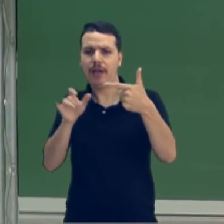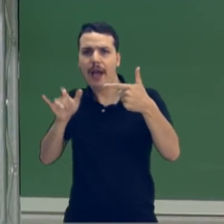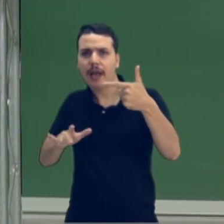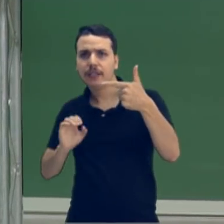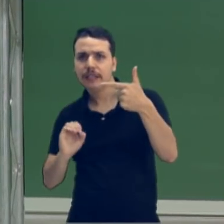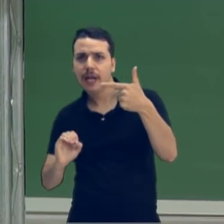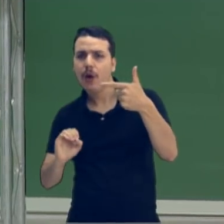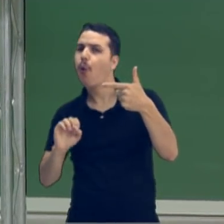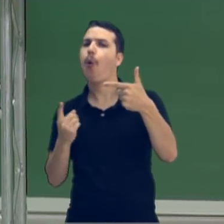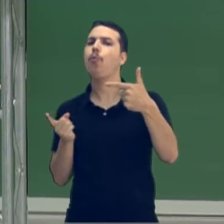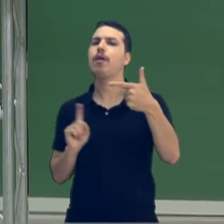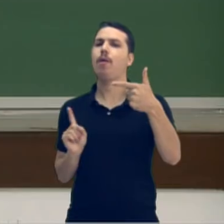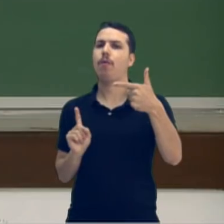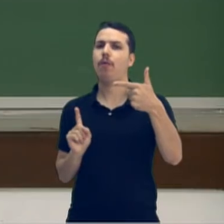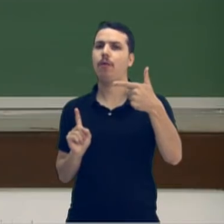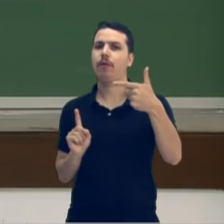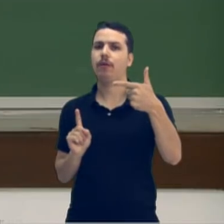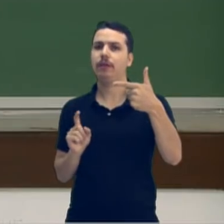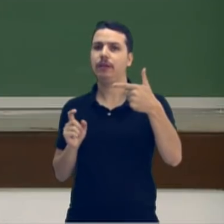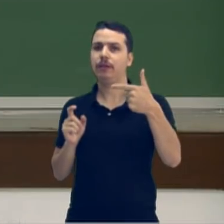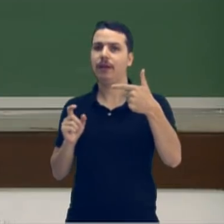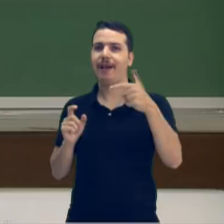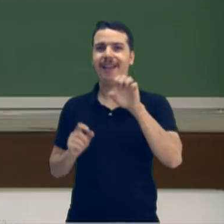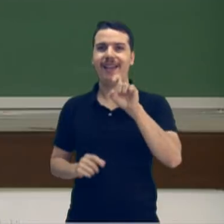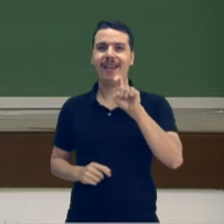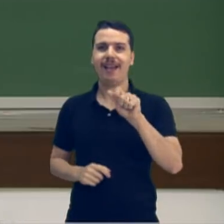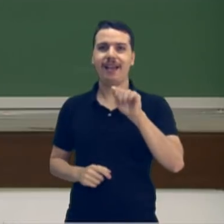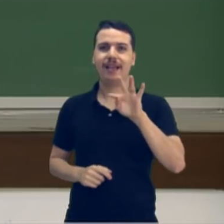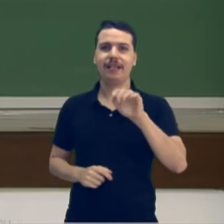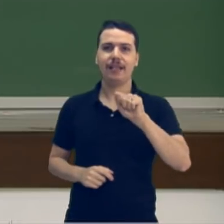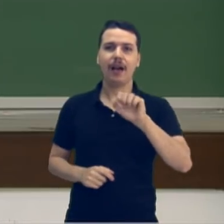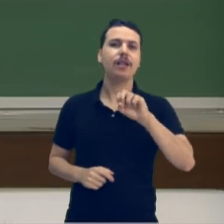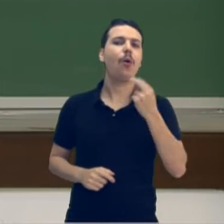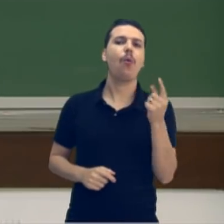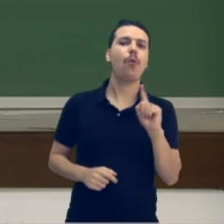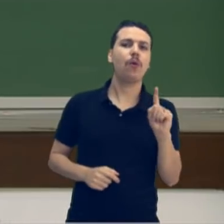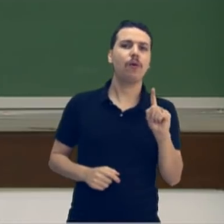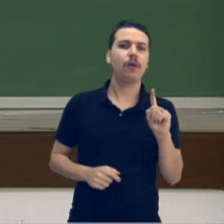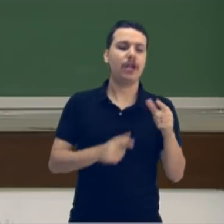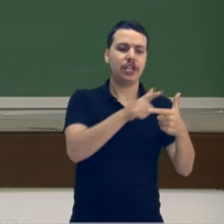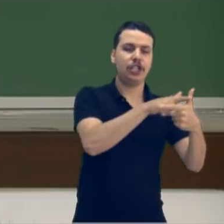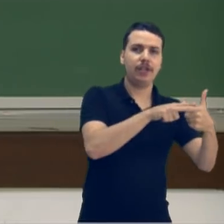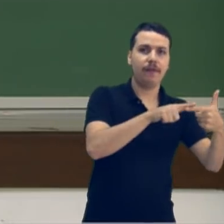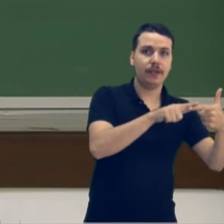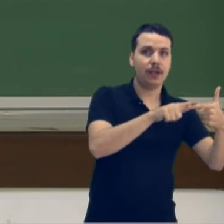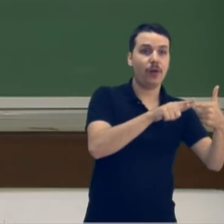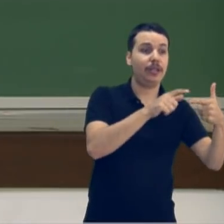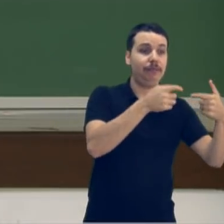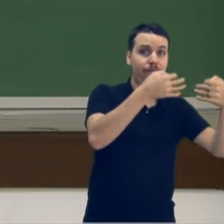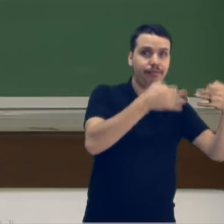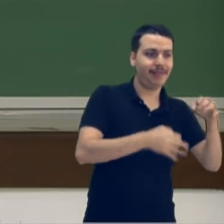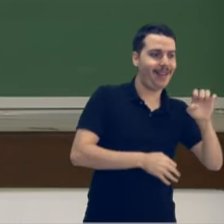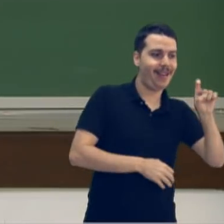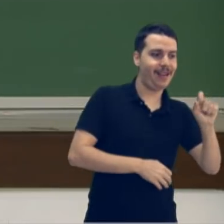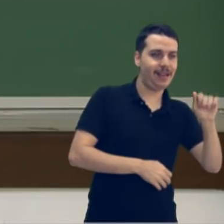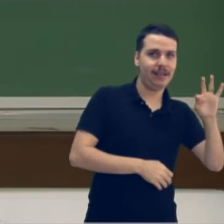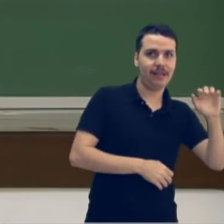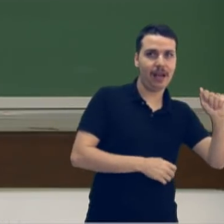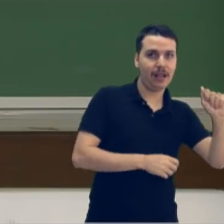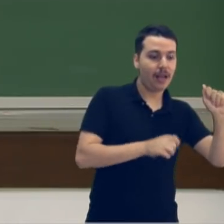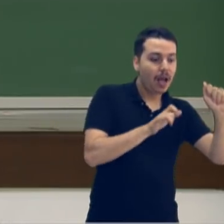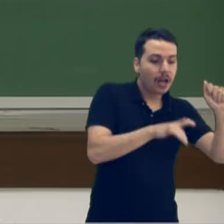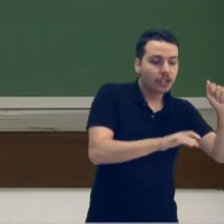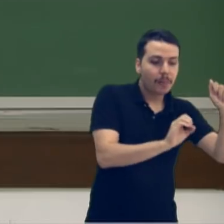você relembre a divisão. Lembra quando a gente ensinou a divisão? A divisão era exata quando o resto é 0. E se não for